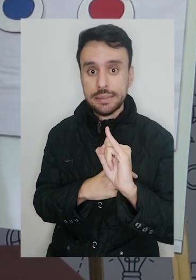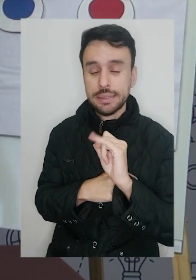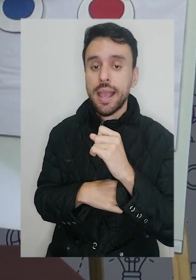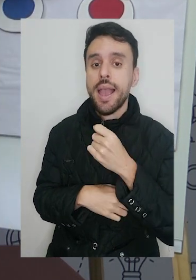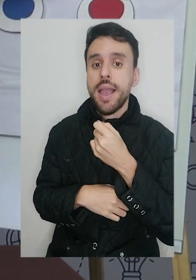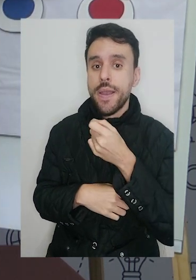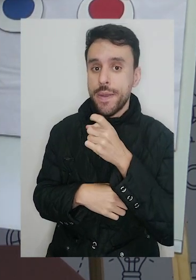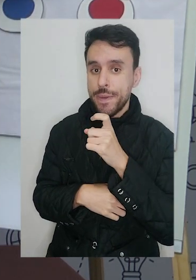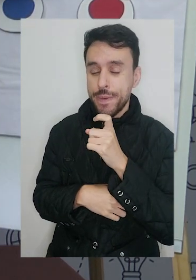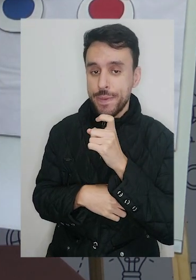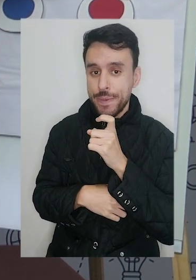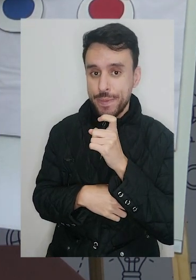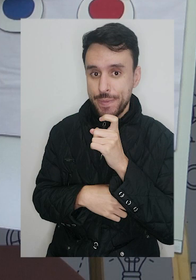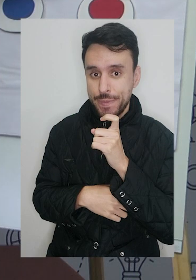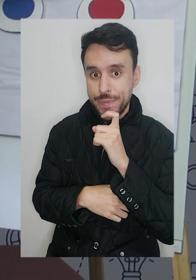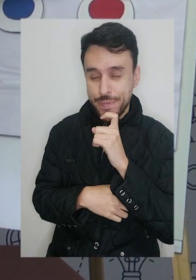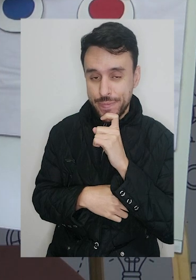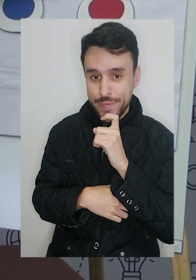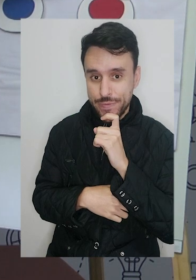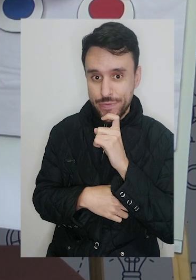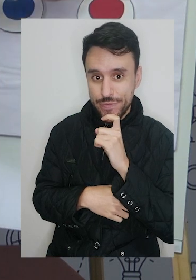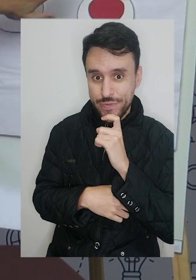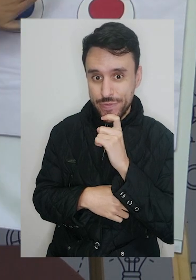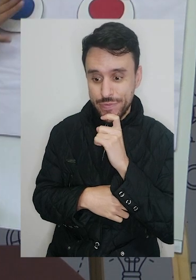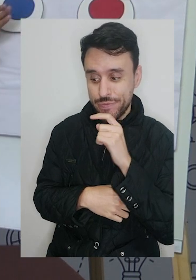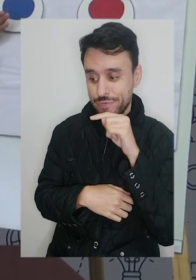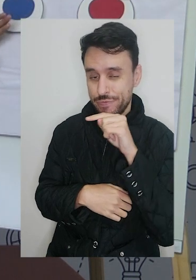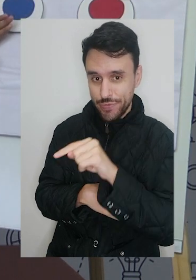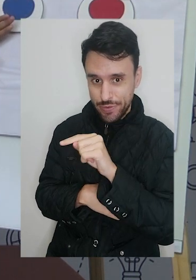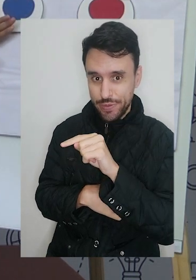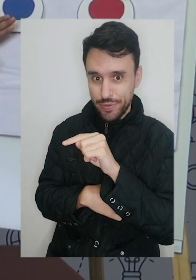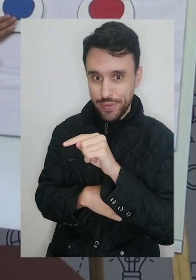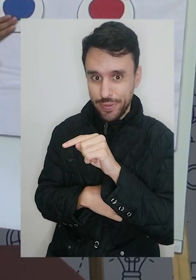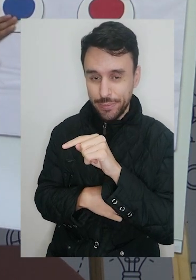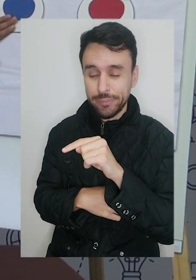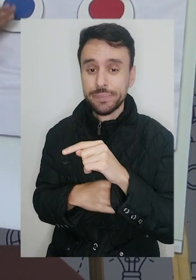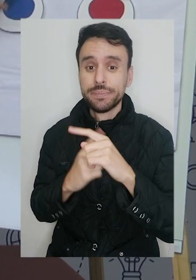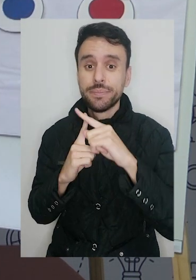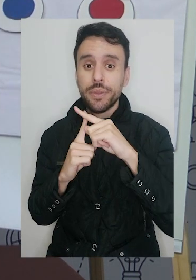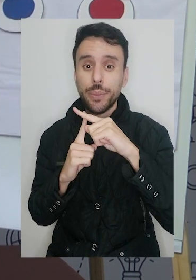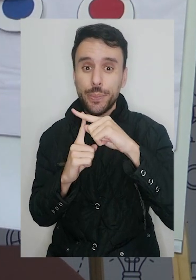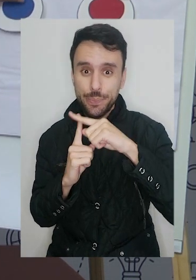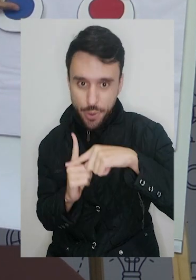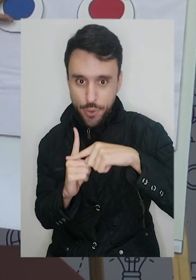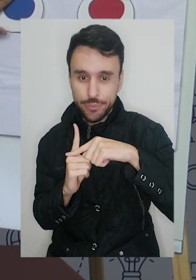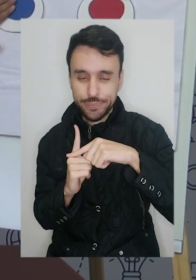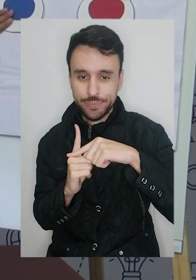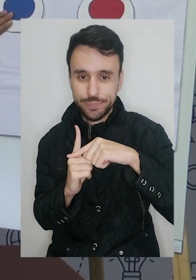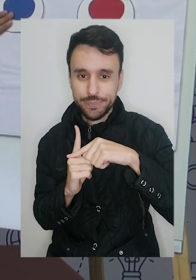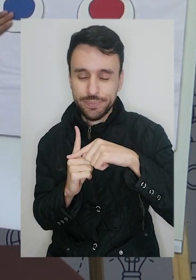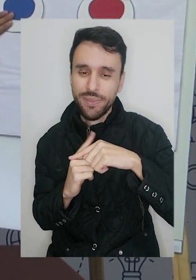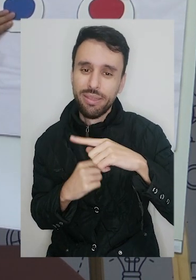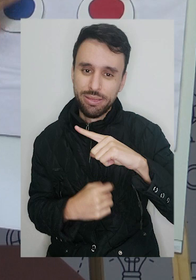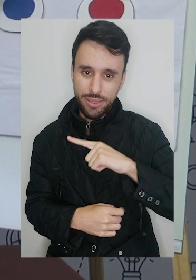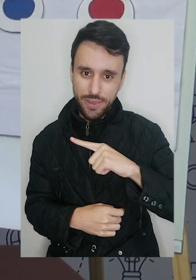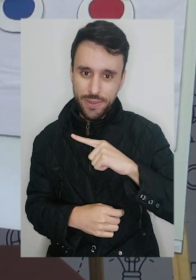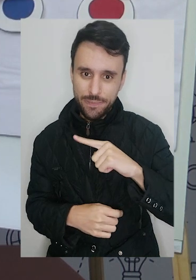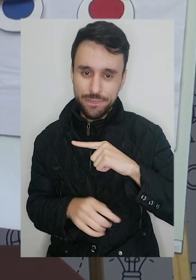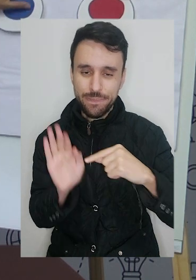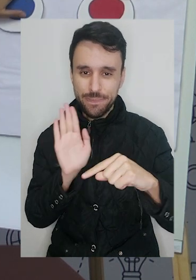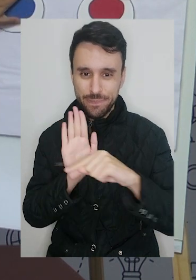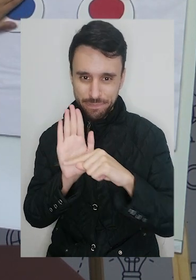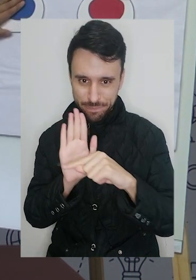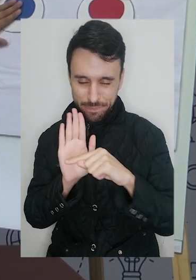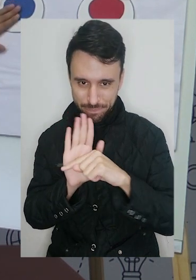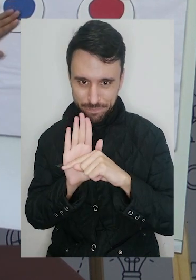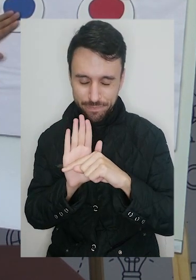Está quente, vai fazer sol, vai esquentar. E quando está frio, caiu a temperatura. A temperatura